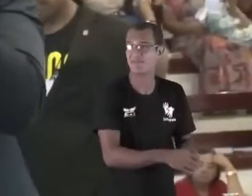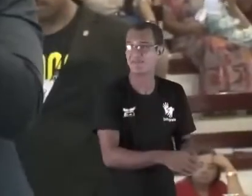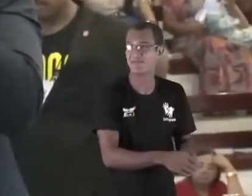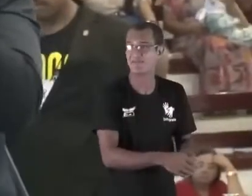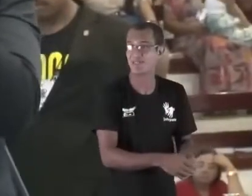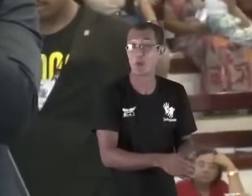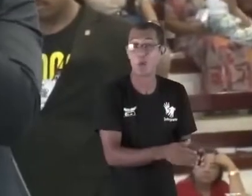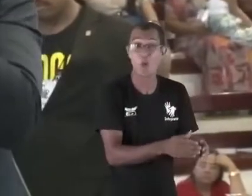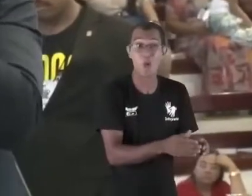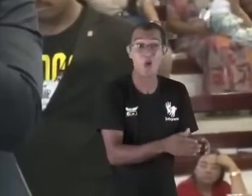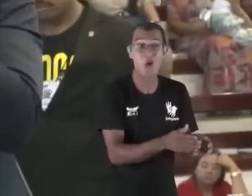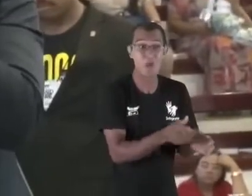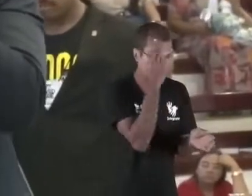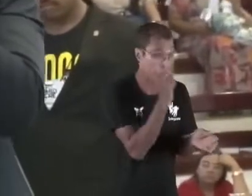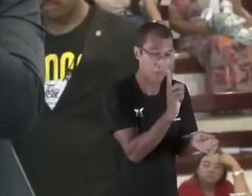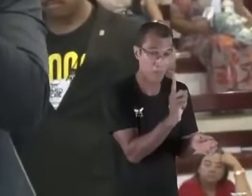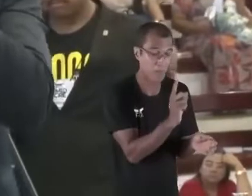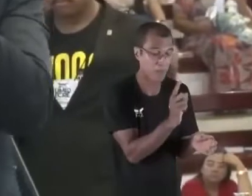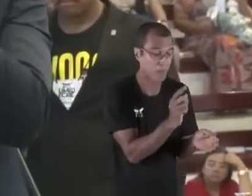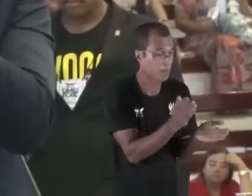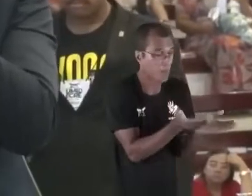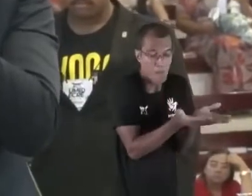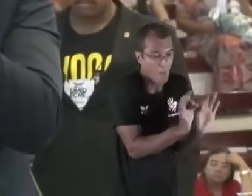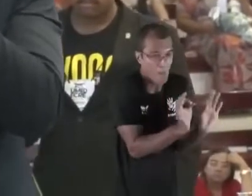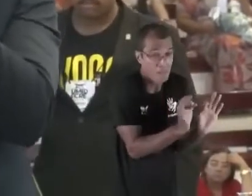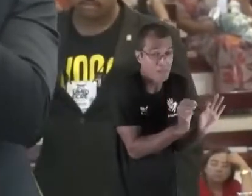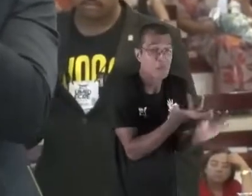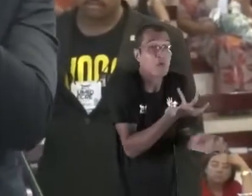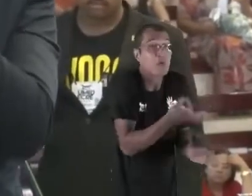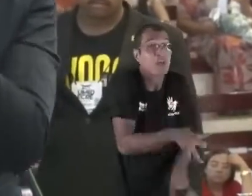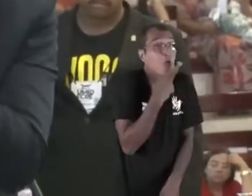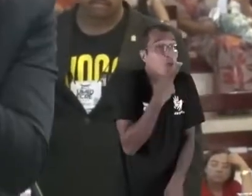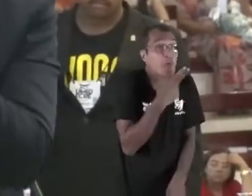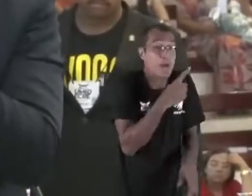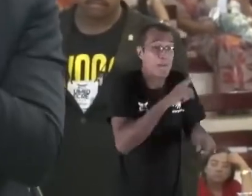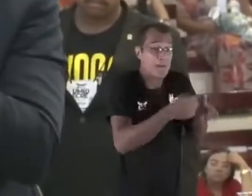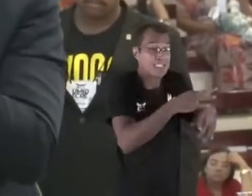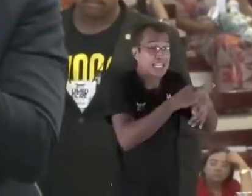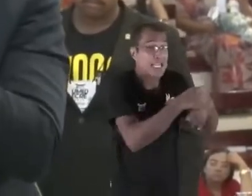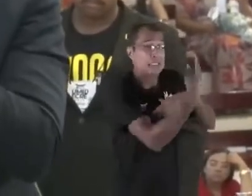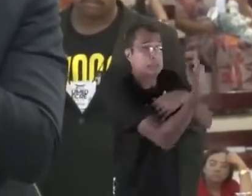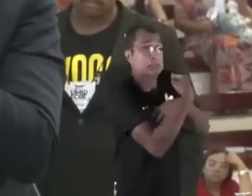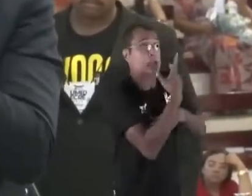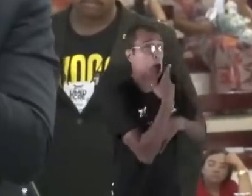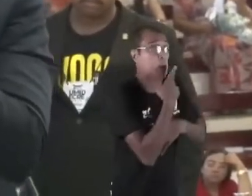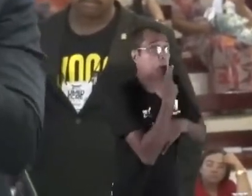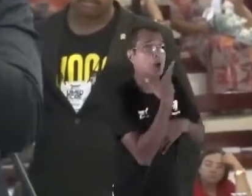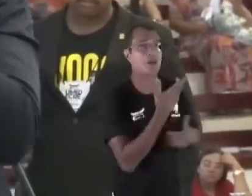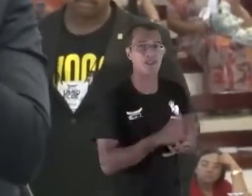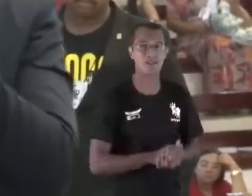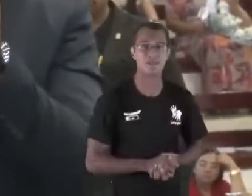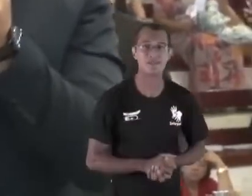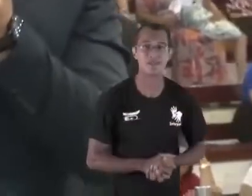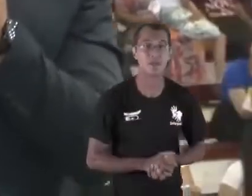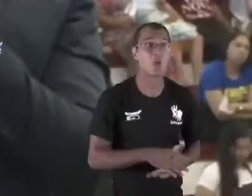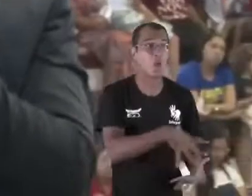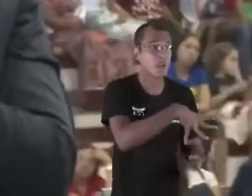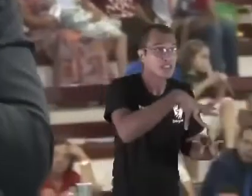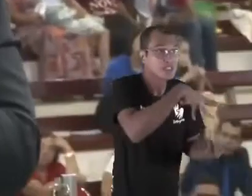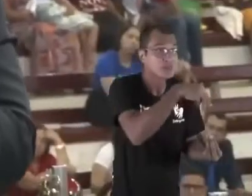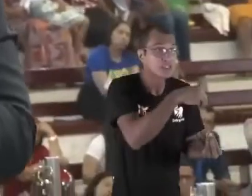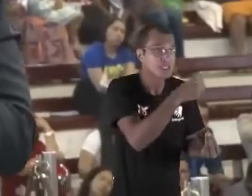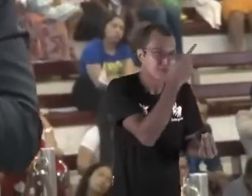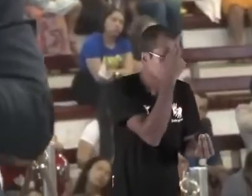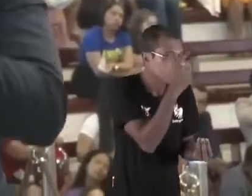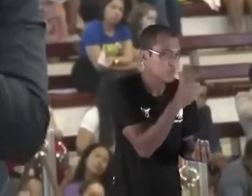O espírito do ímpio não quer fumar, mas a carne leva. O espírito